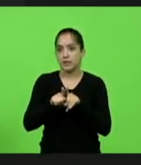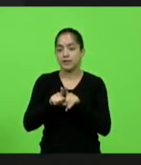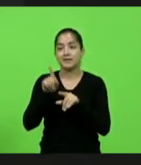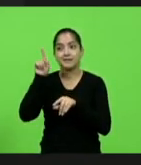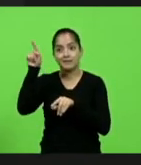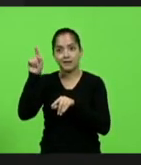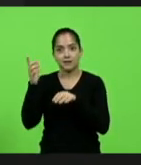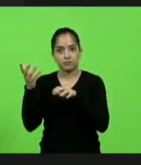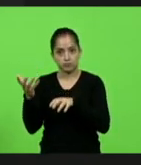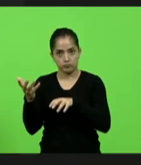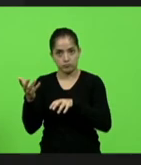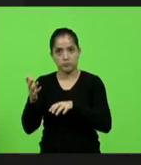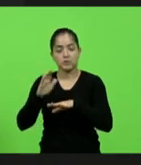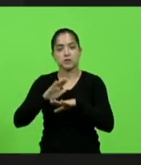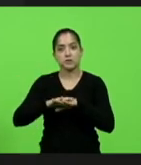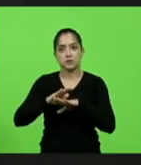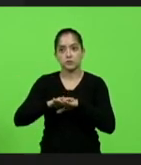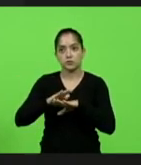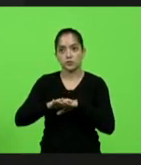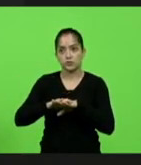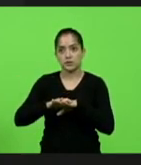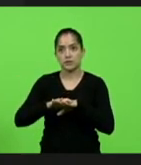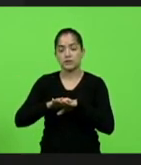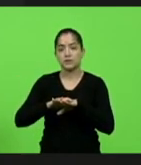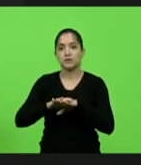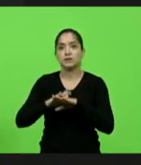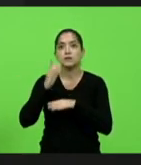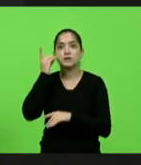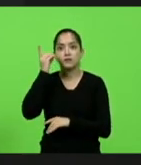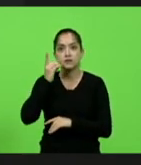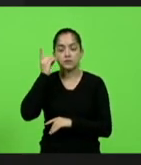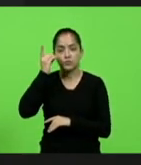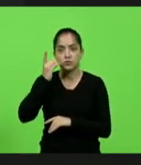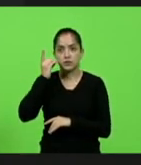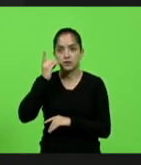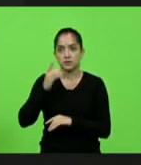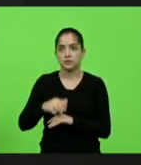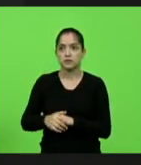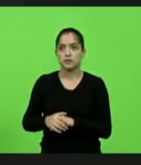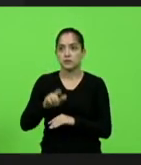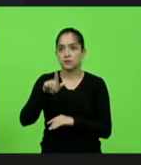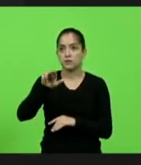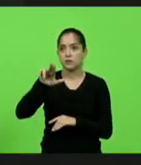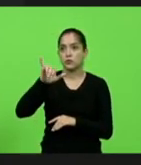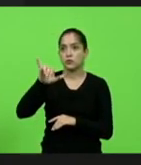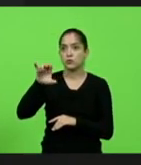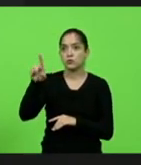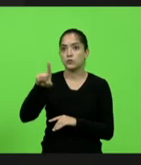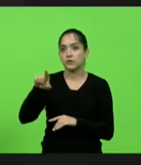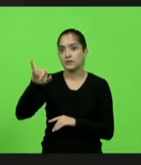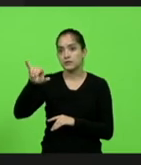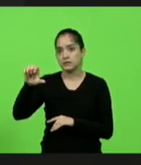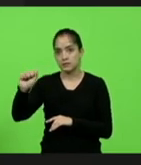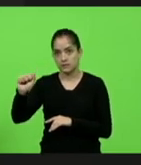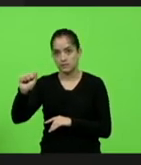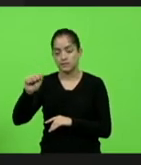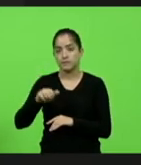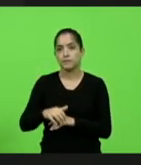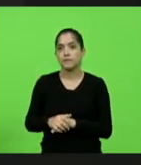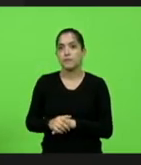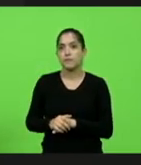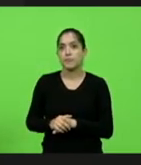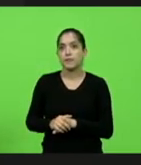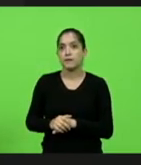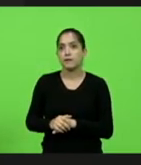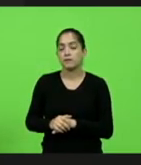de autoria da deputada Luísa. Né. Bem,